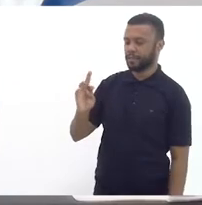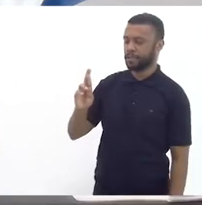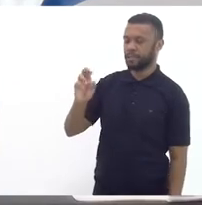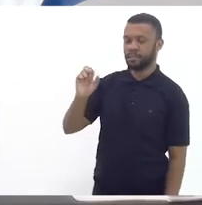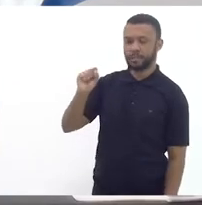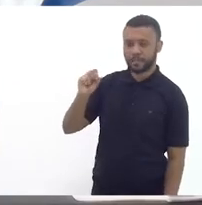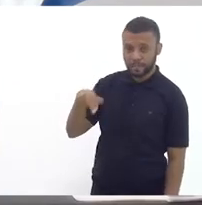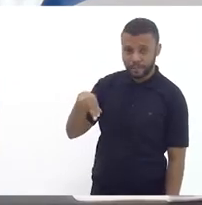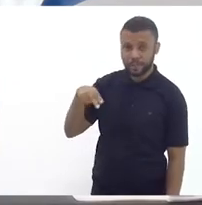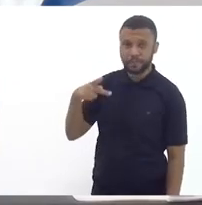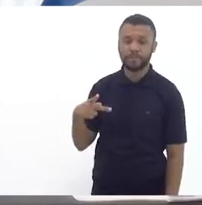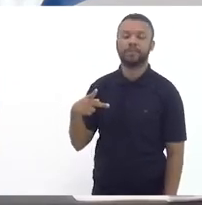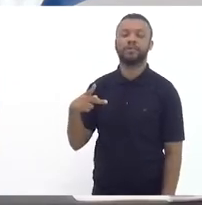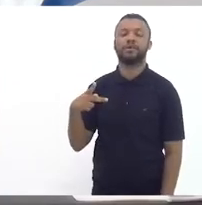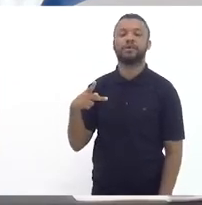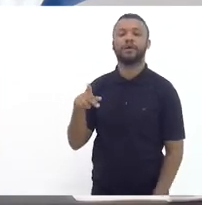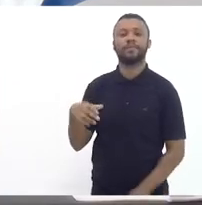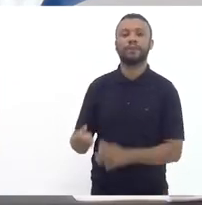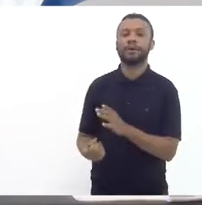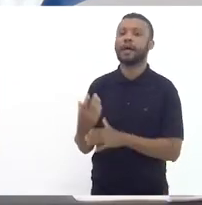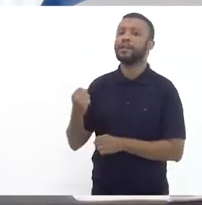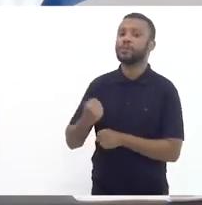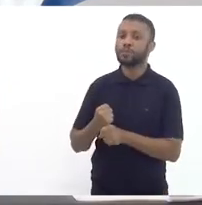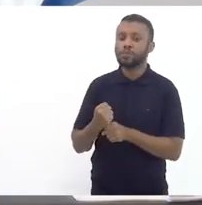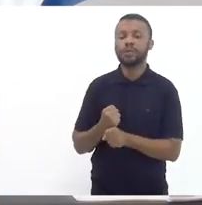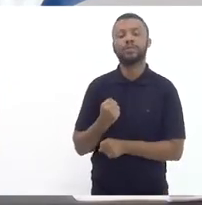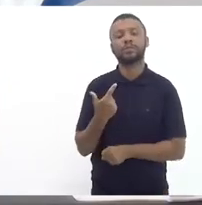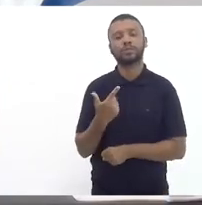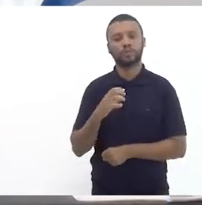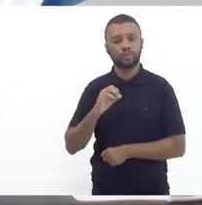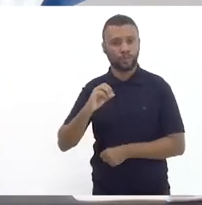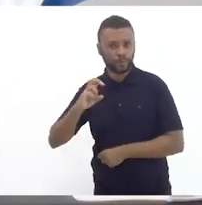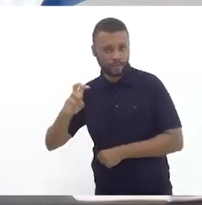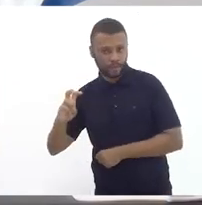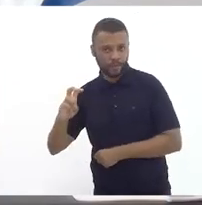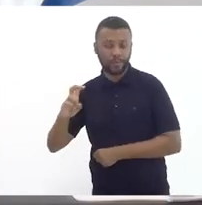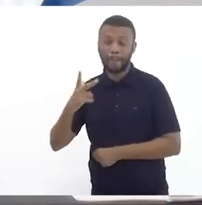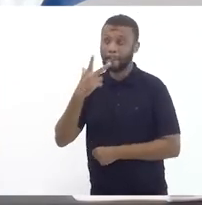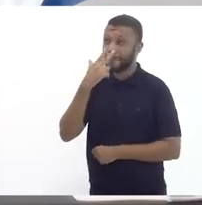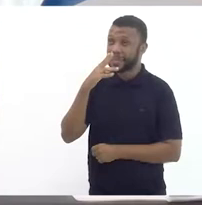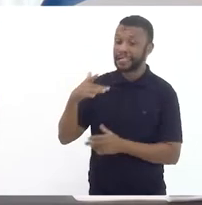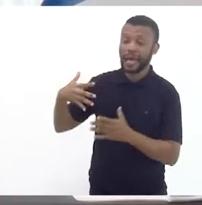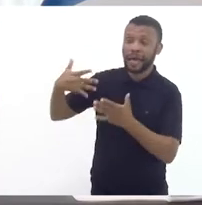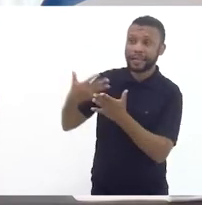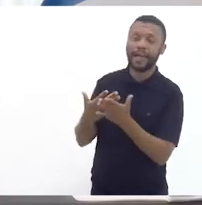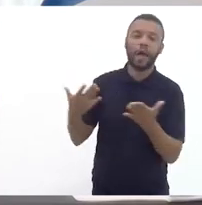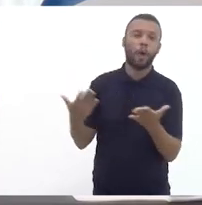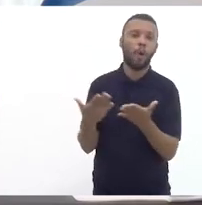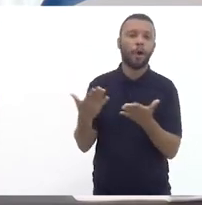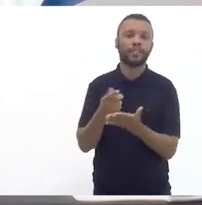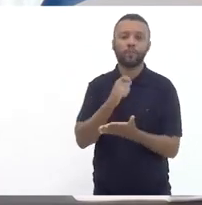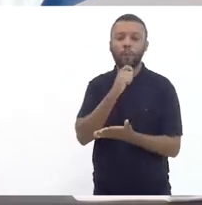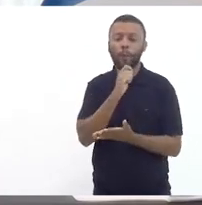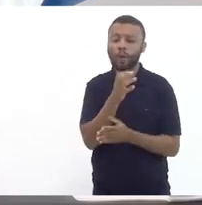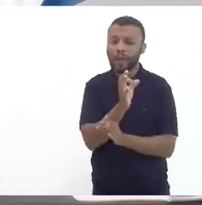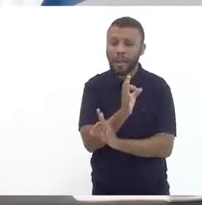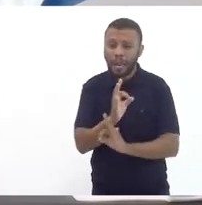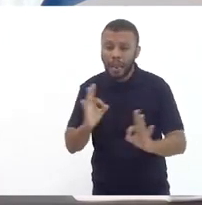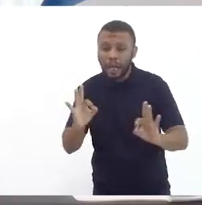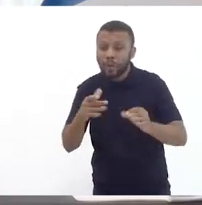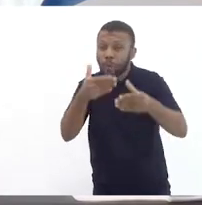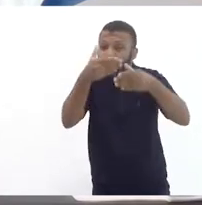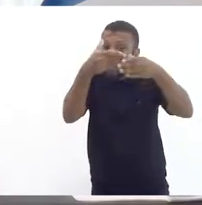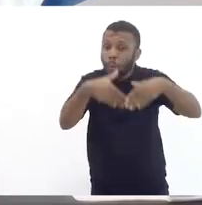de 2005, né, salvo engano de minha parte, Luiz Paulo, até hoje não realizou um concurso público. E